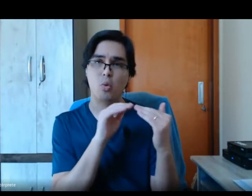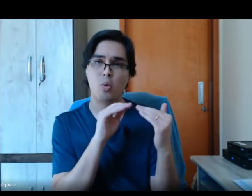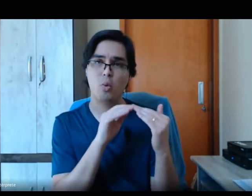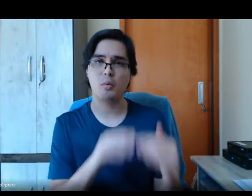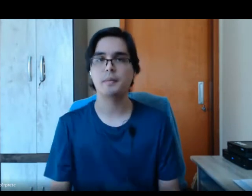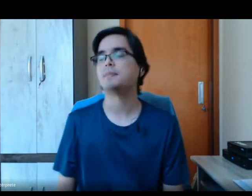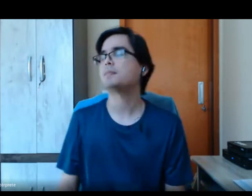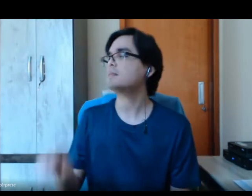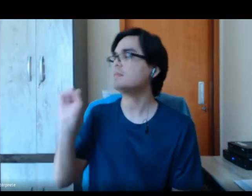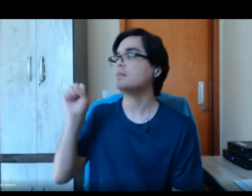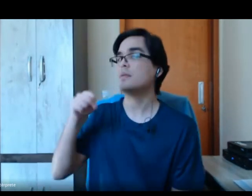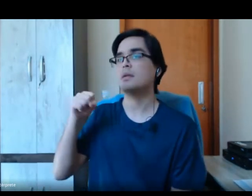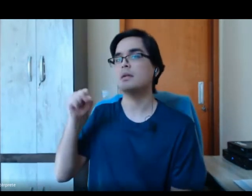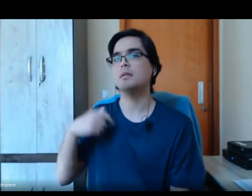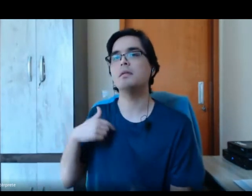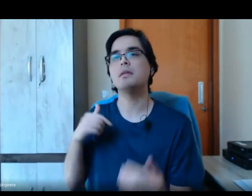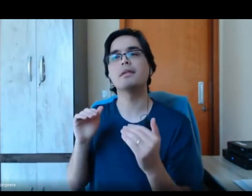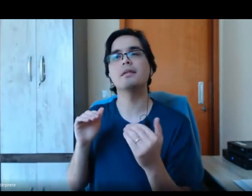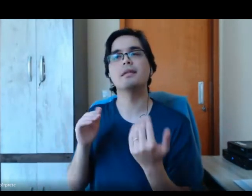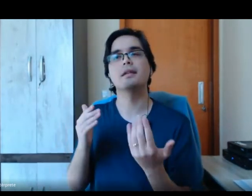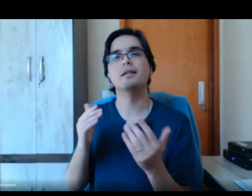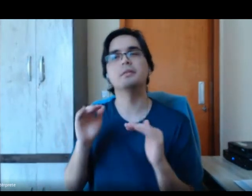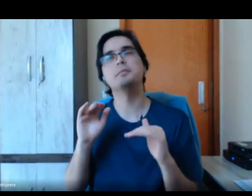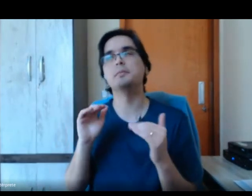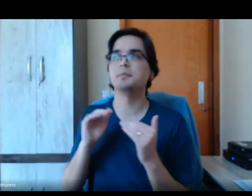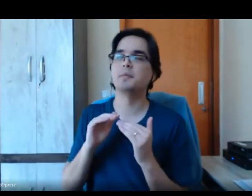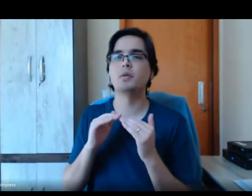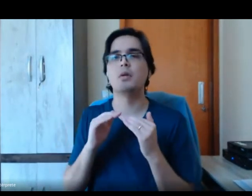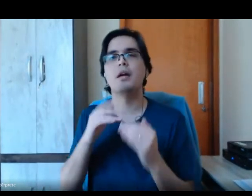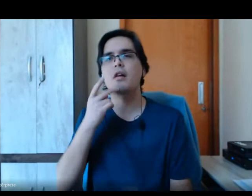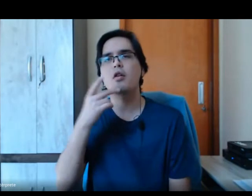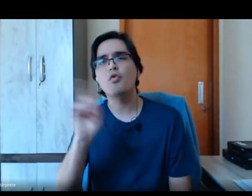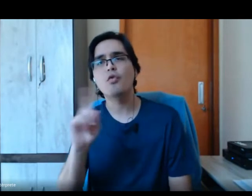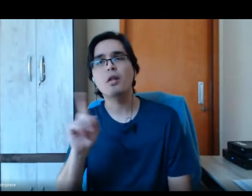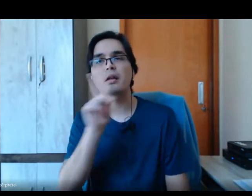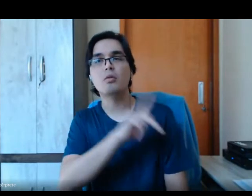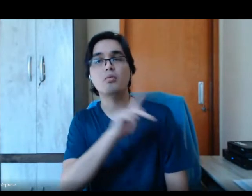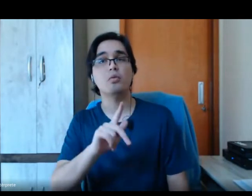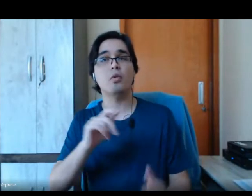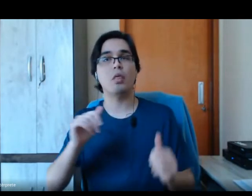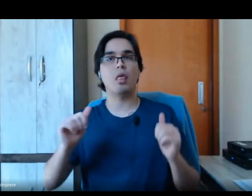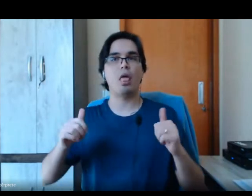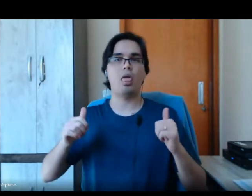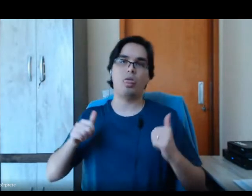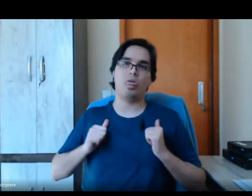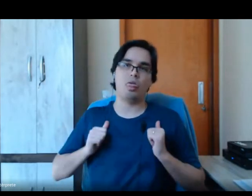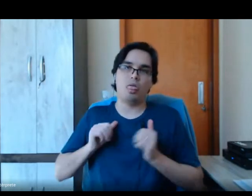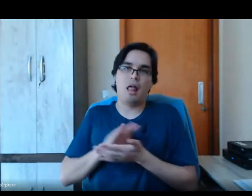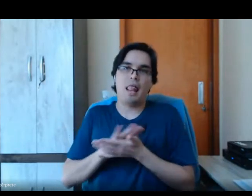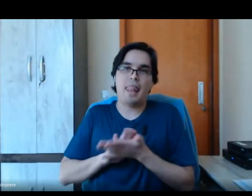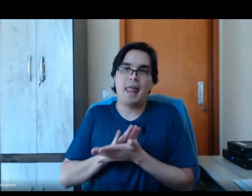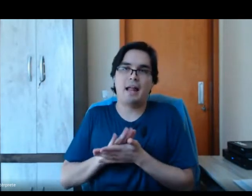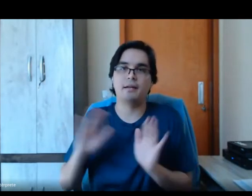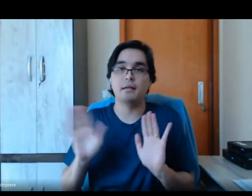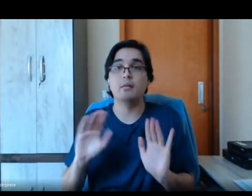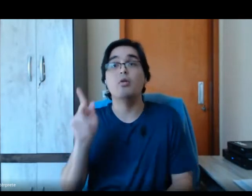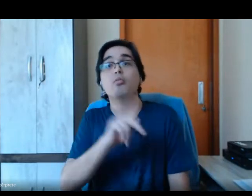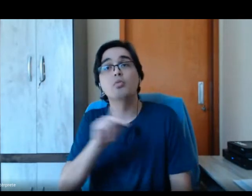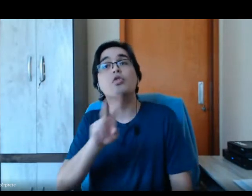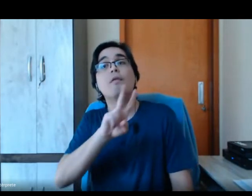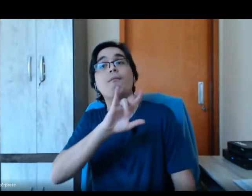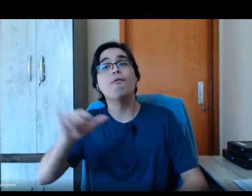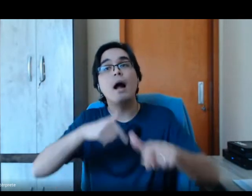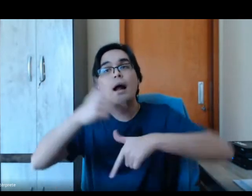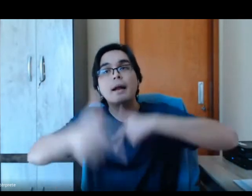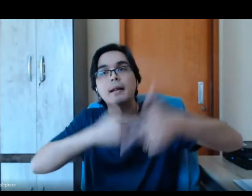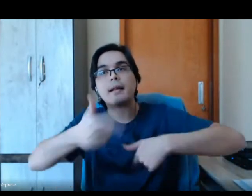dele. Então, é isso que eu estou dizendo. Para o aluno, a impressão que dá é que o aluno vai ter uma dedicação maior e a